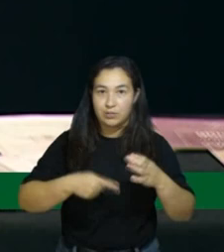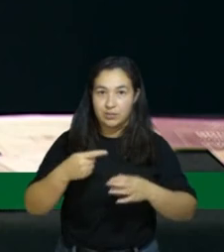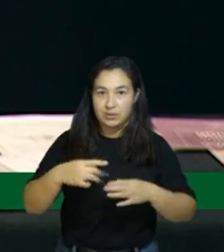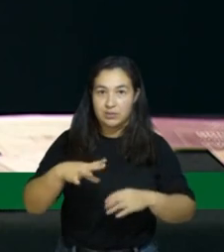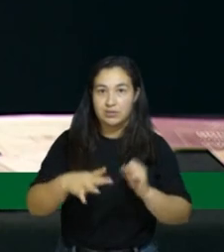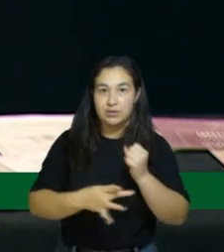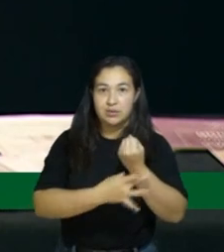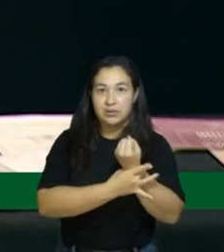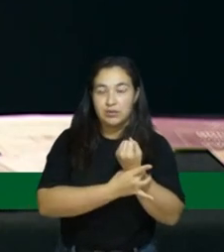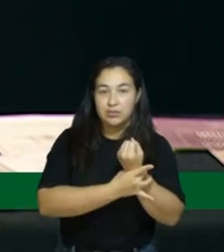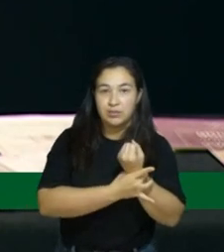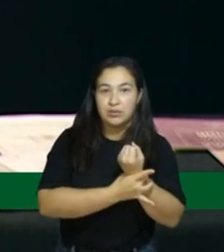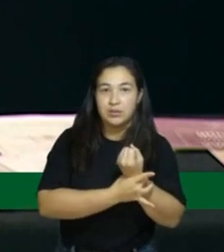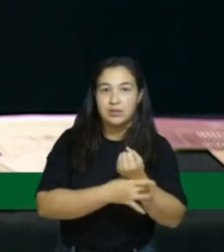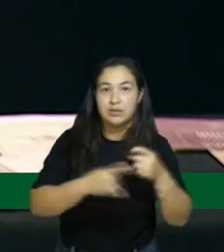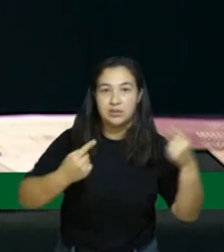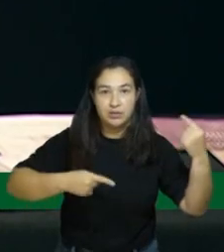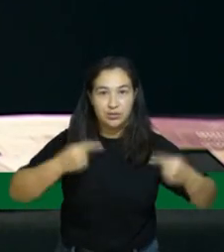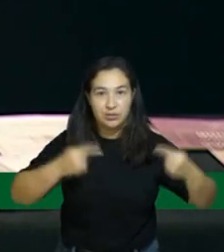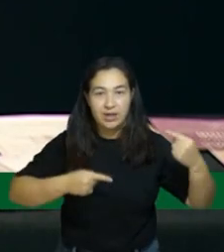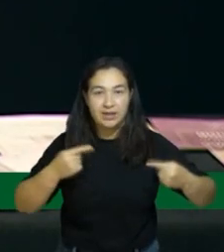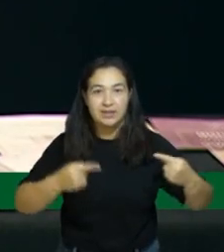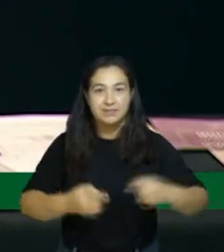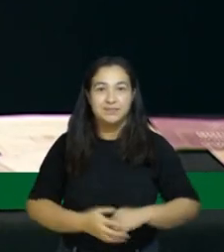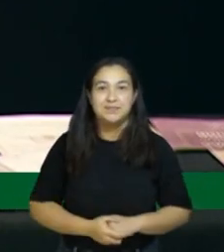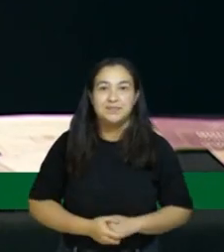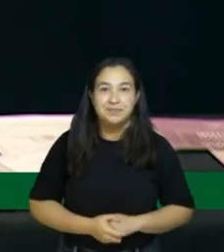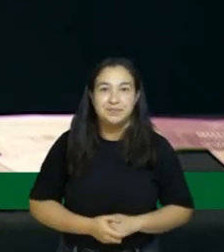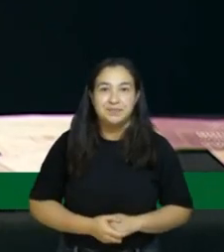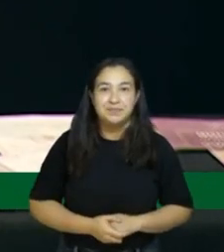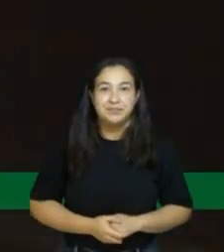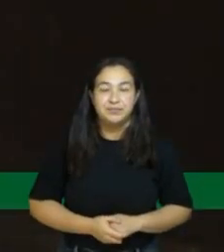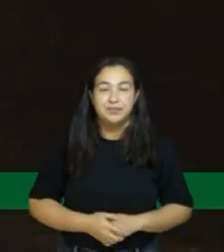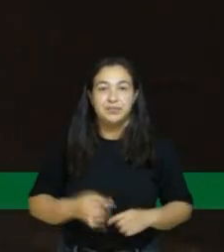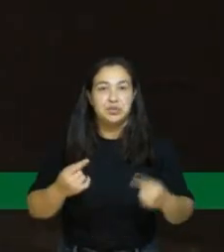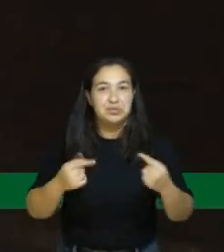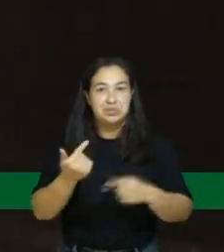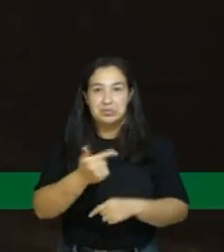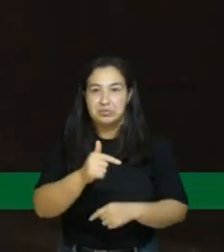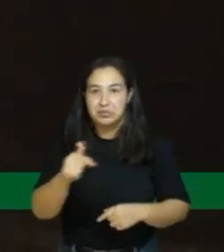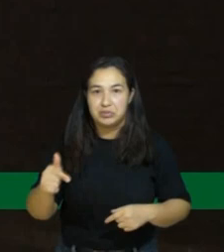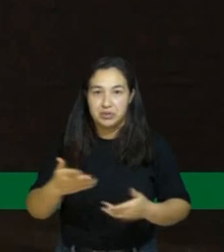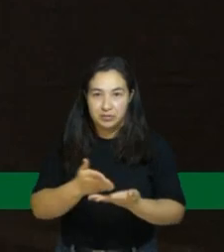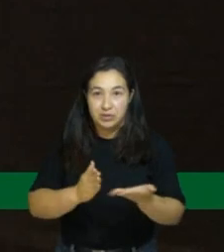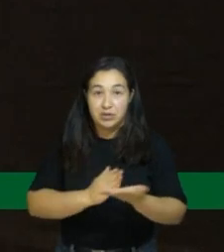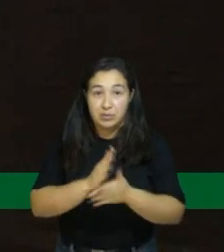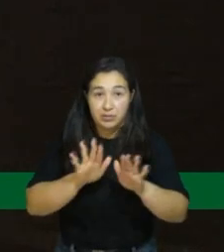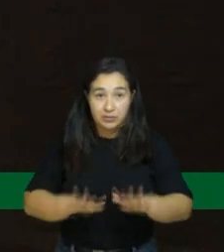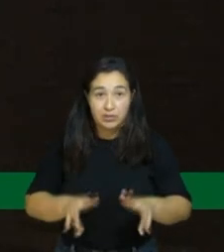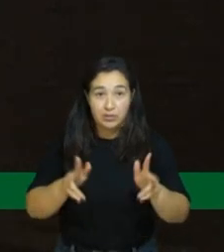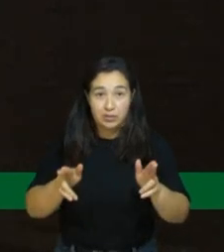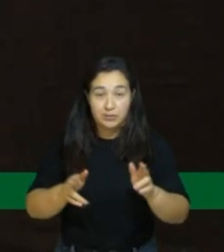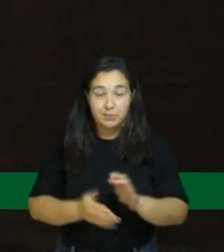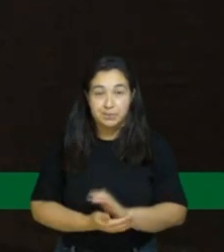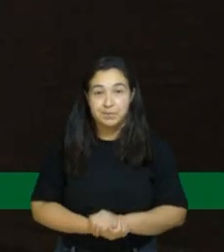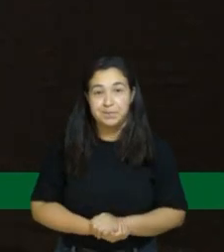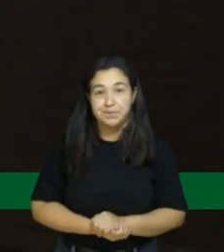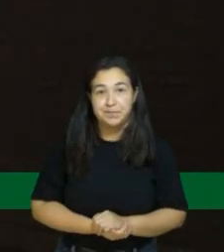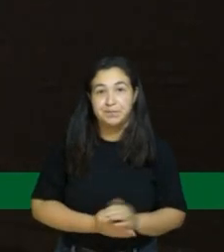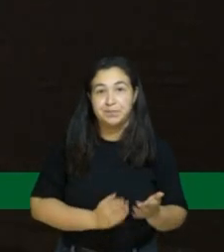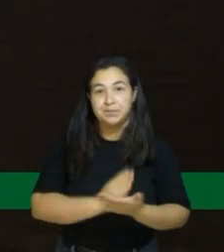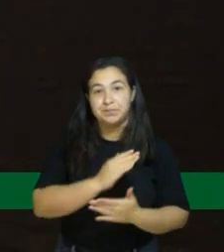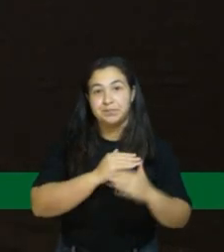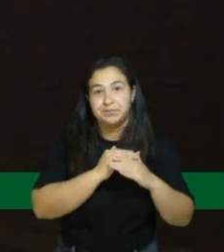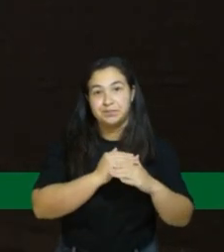Gessé Lopes em discussão não havendo que Queira discutir em votação deputados que aprovam permanece como se encontram